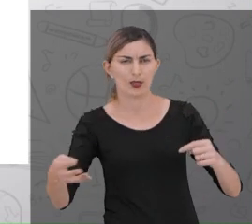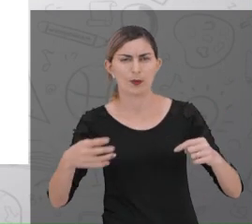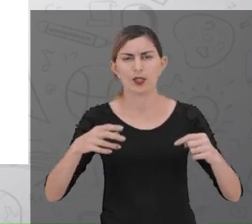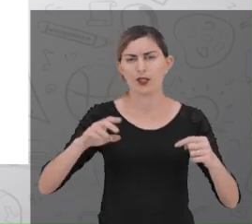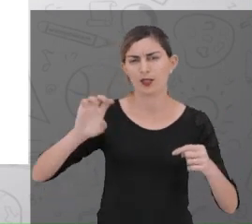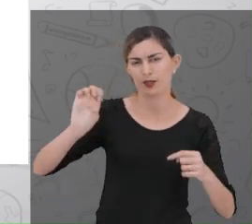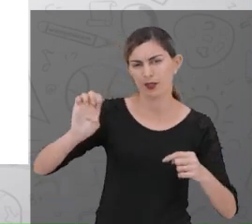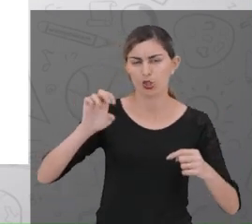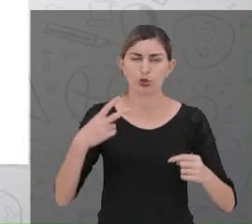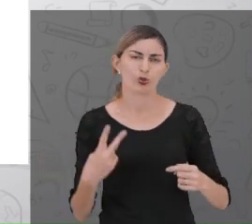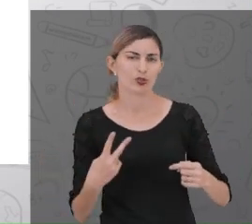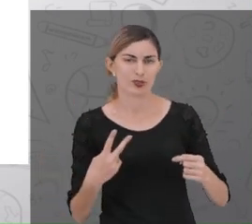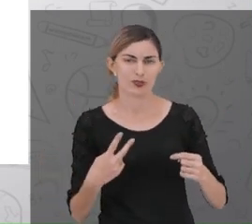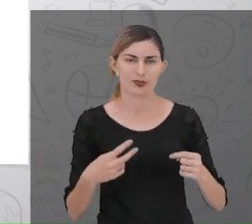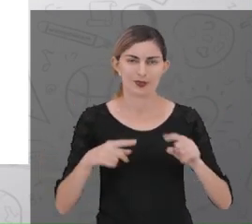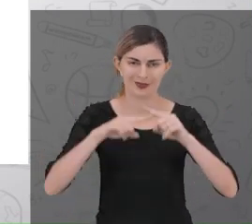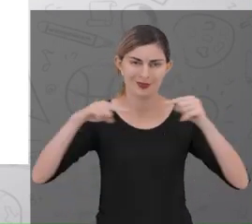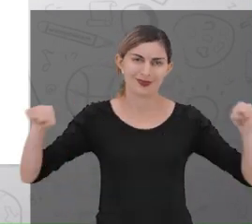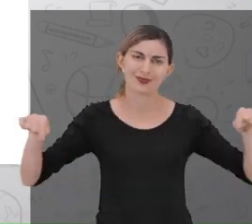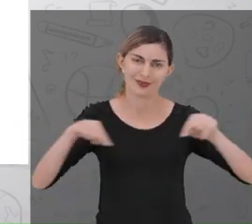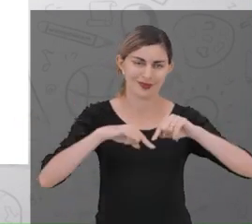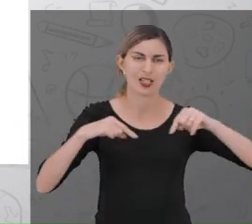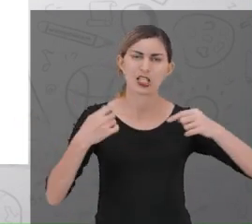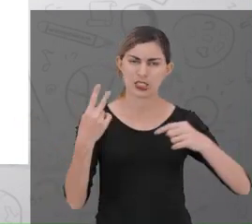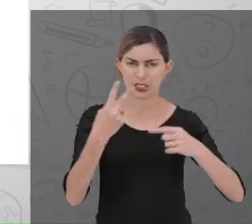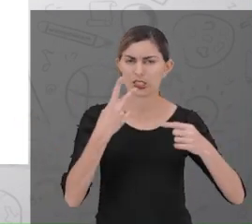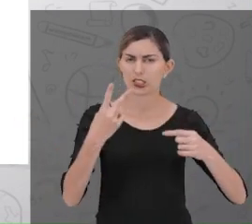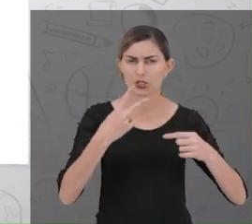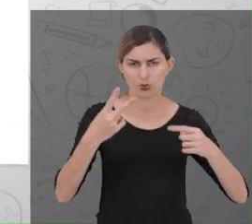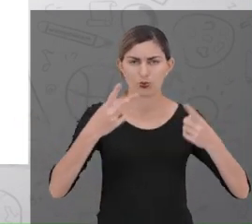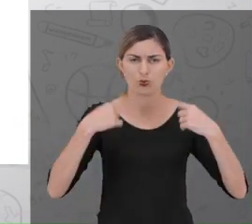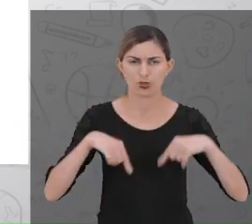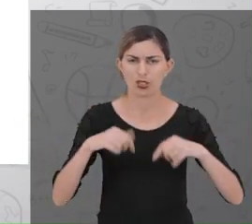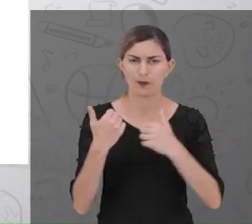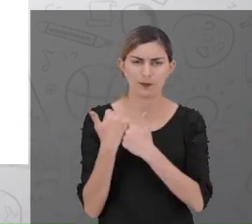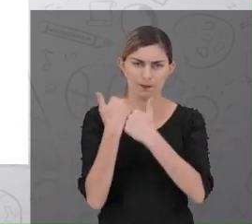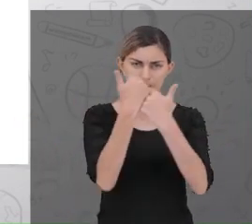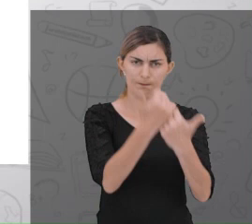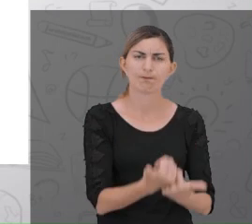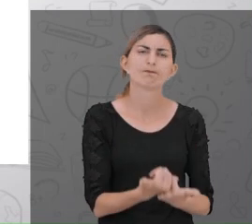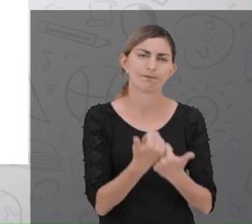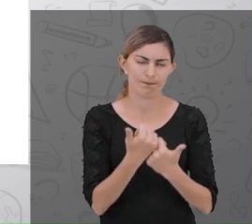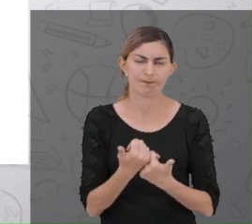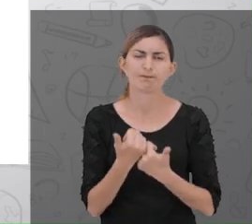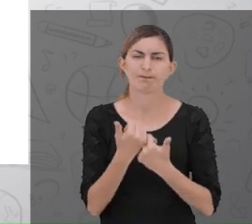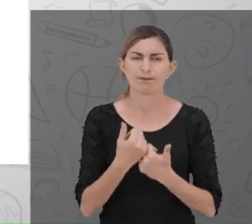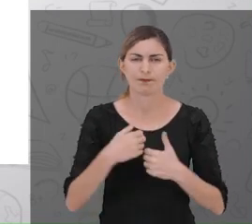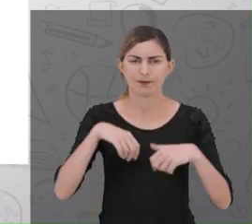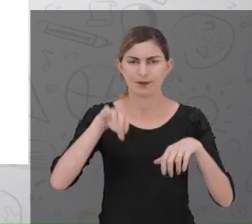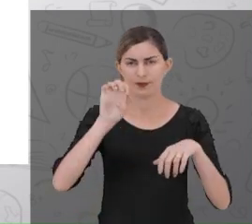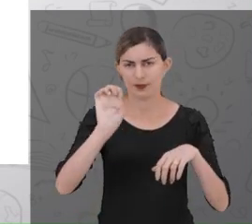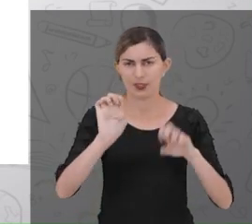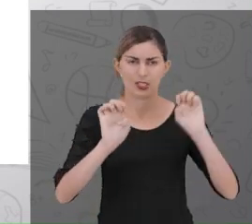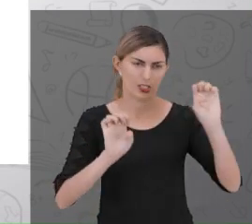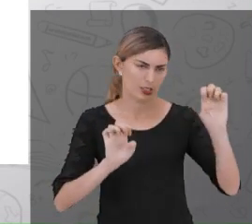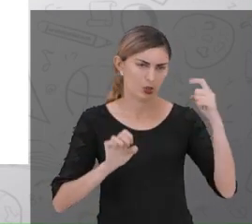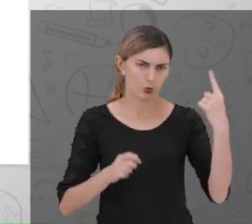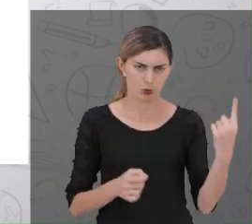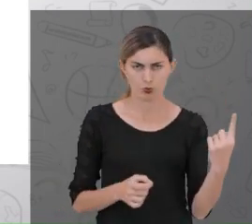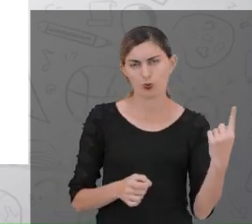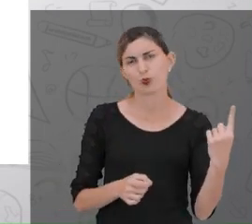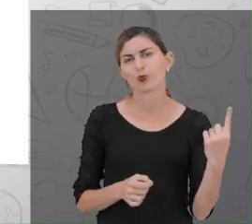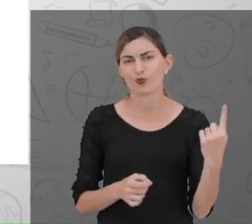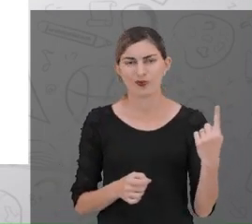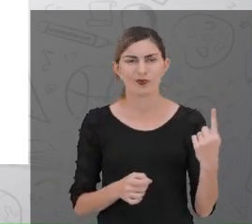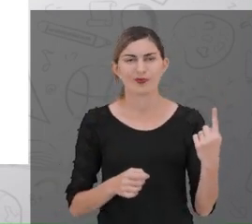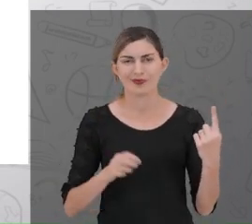sua tabela como uma chave estrangeira. Na segunda representação, nós temos a entidade